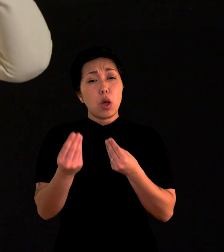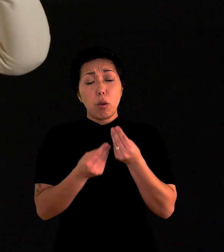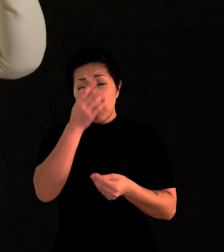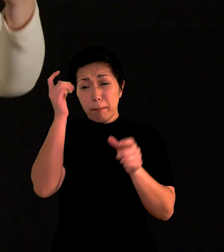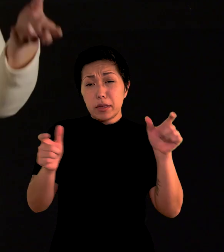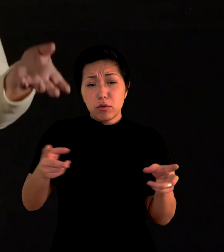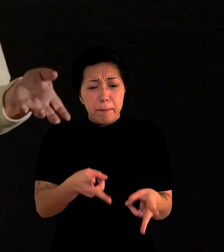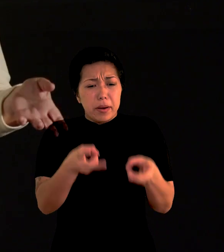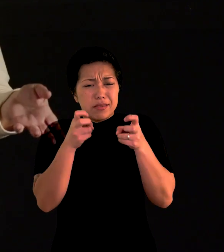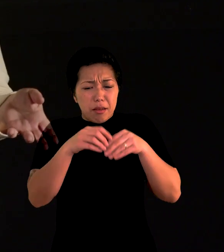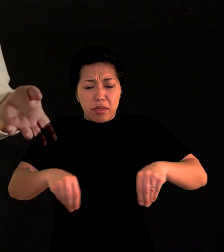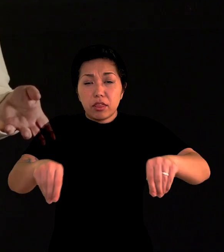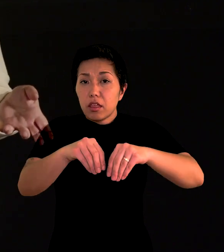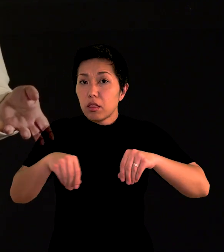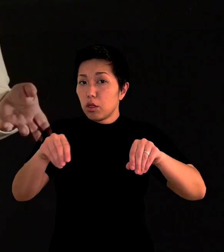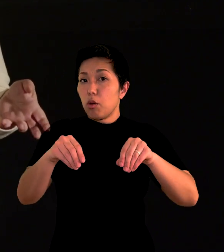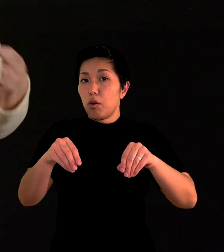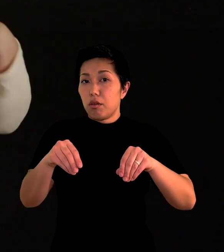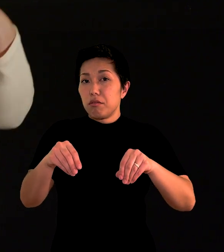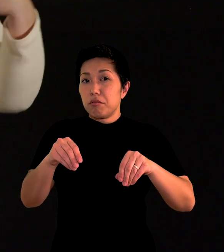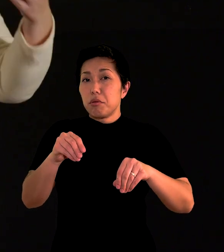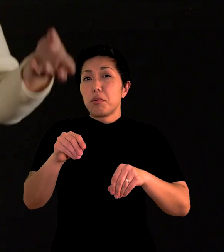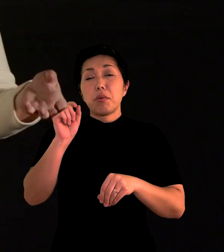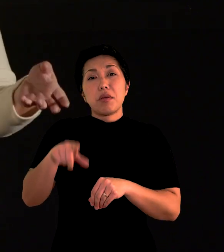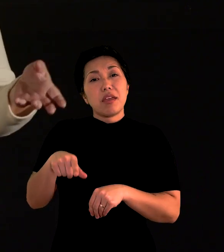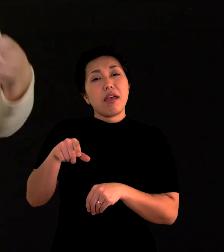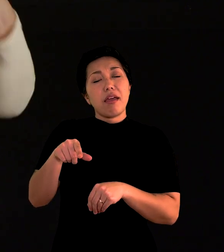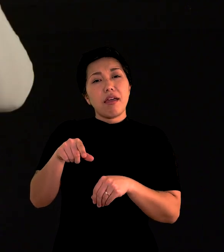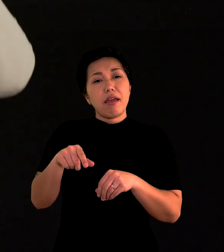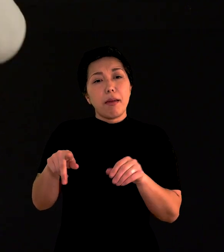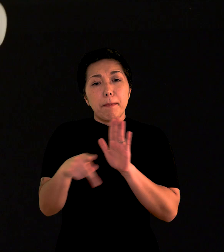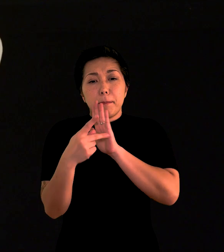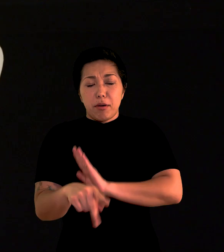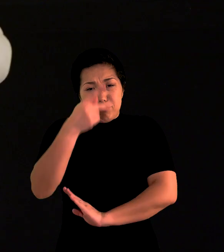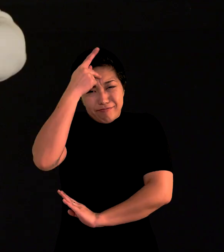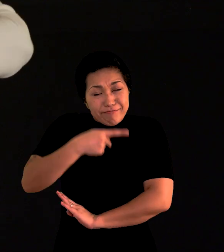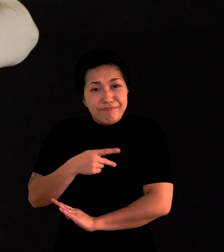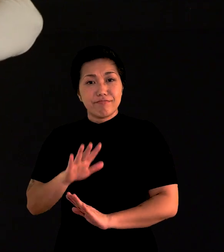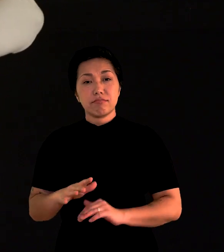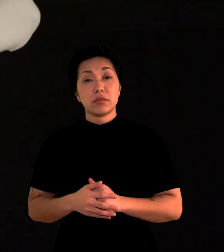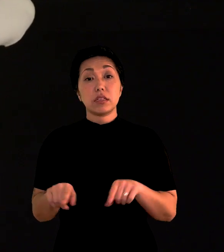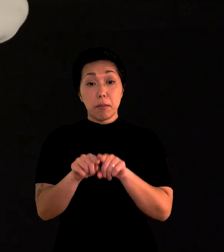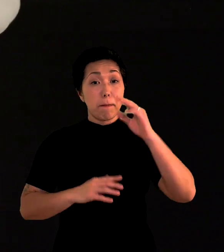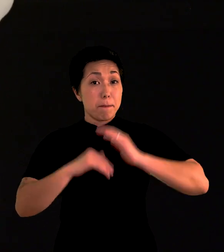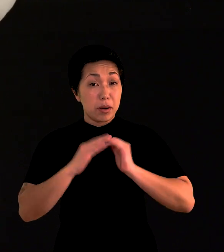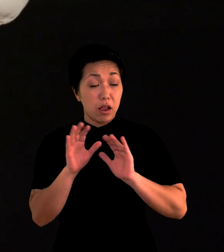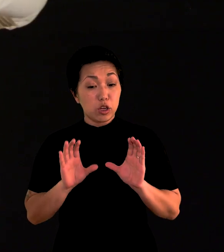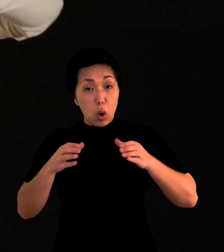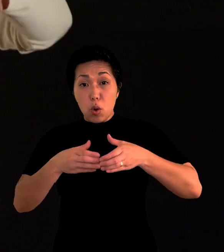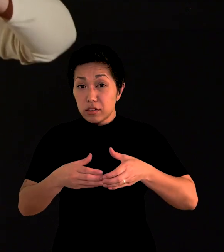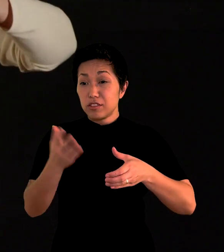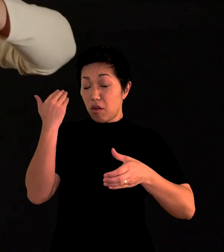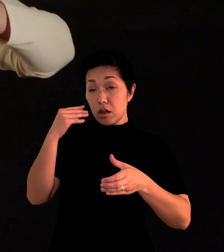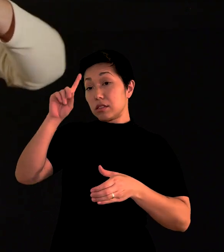da leitura dela do que é o território, do que é a terra, de propriedade, todas as